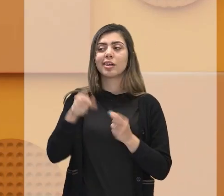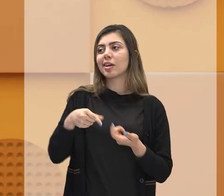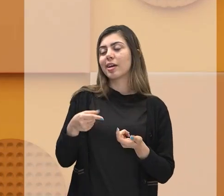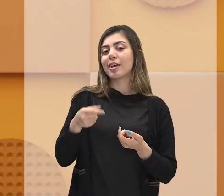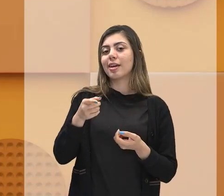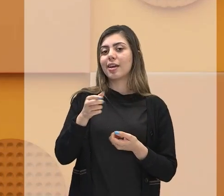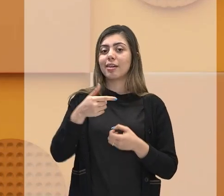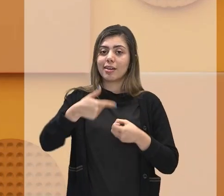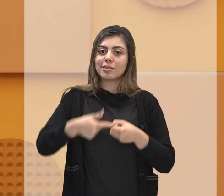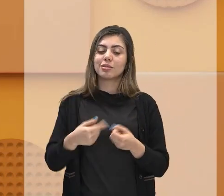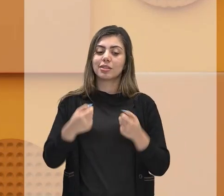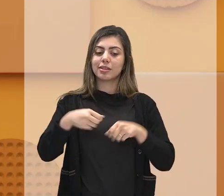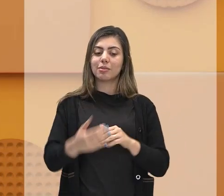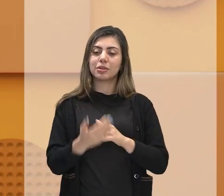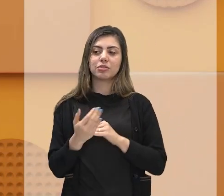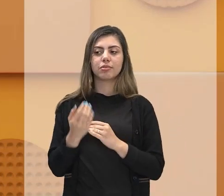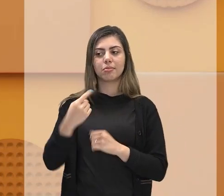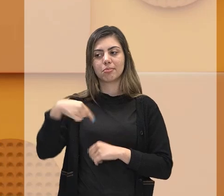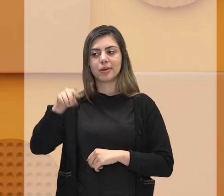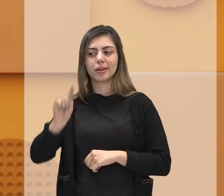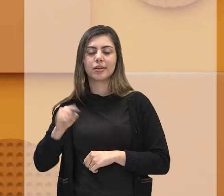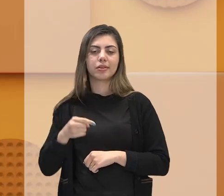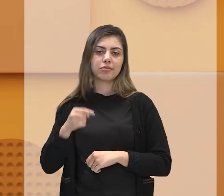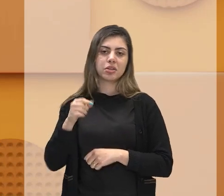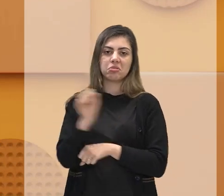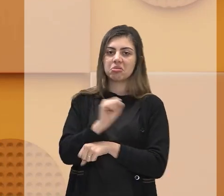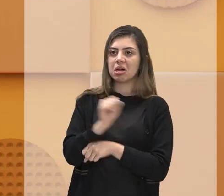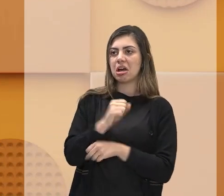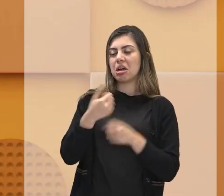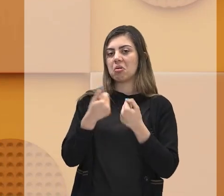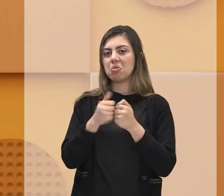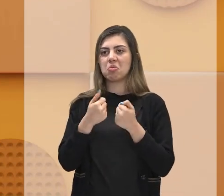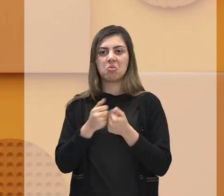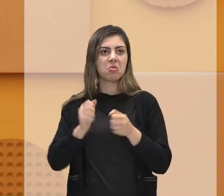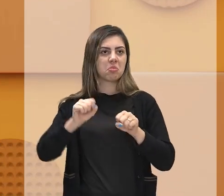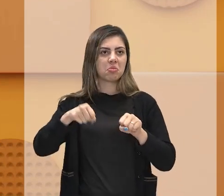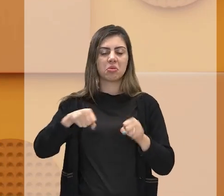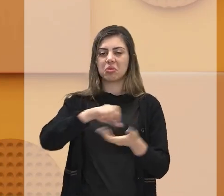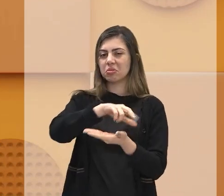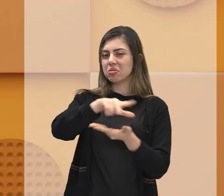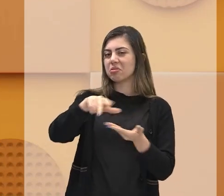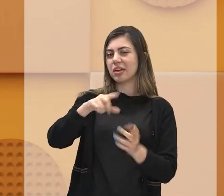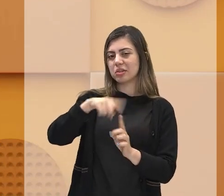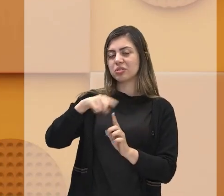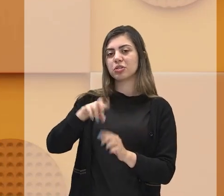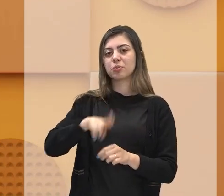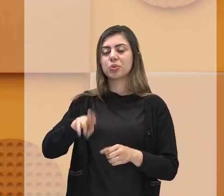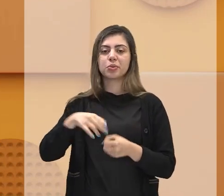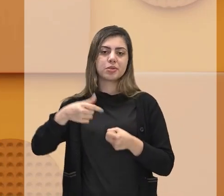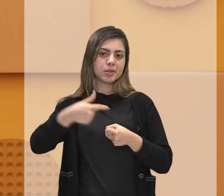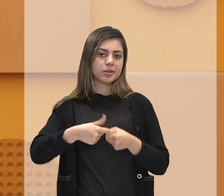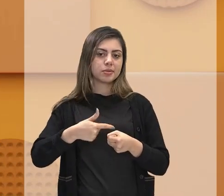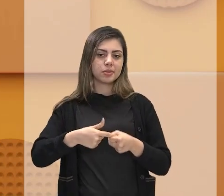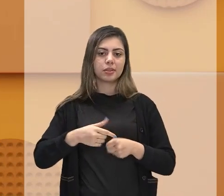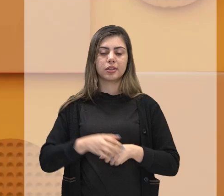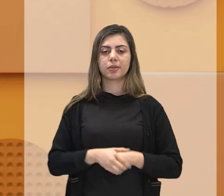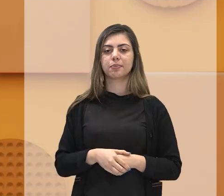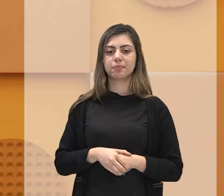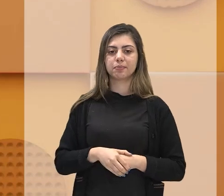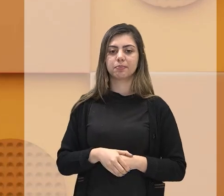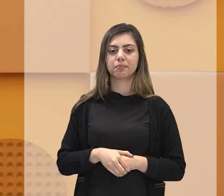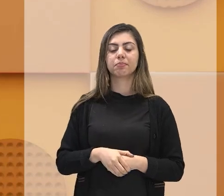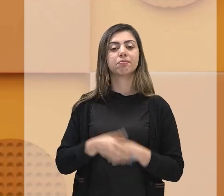de transporte também serão utilizados, quer dizer, se utilizarão dos novos combustíveis descobertos nesse